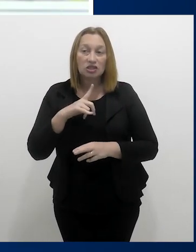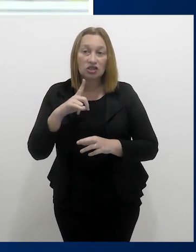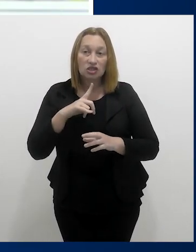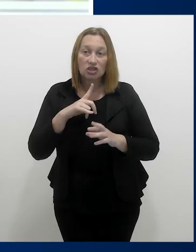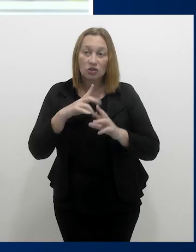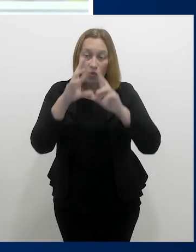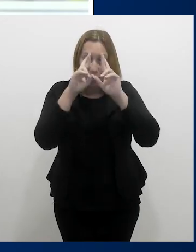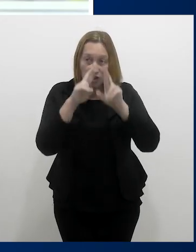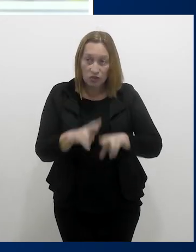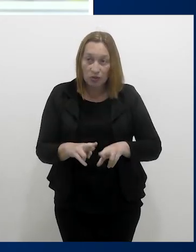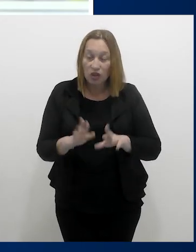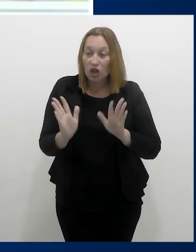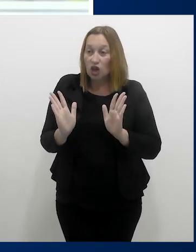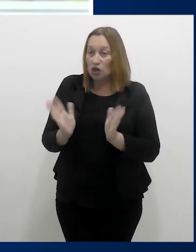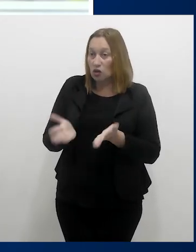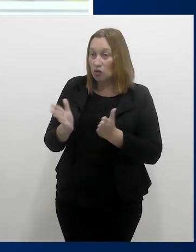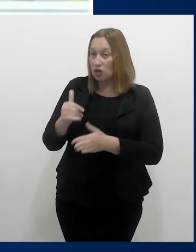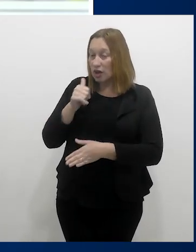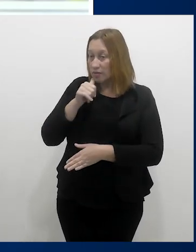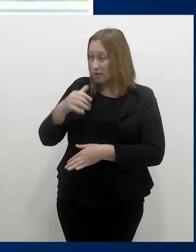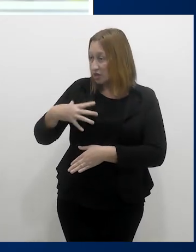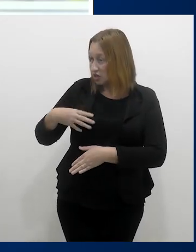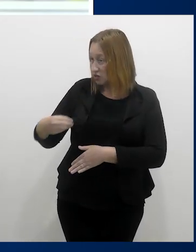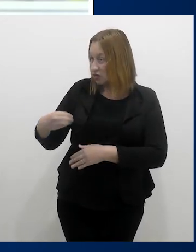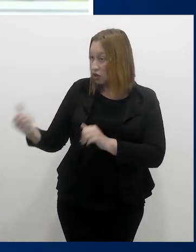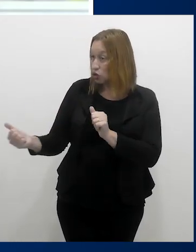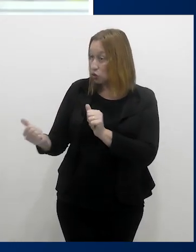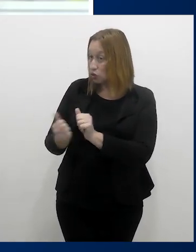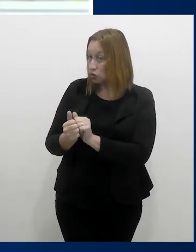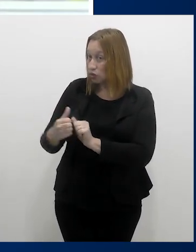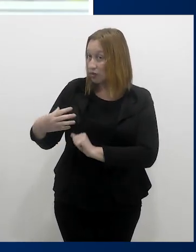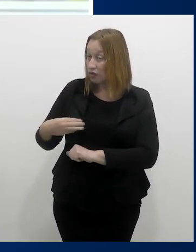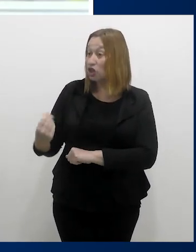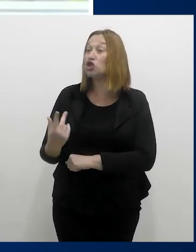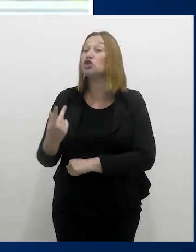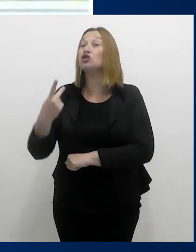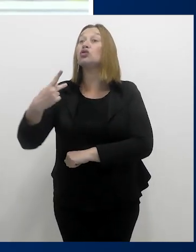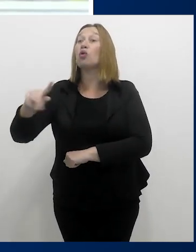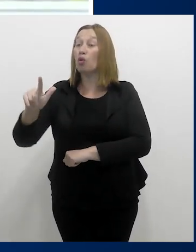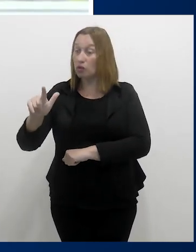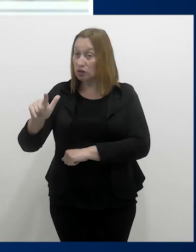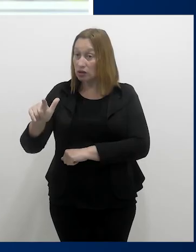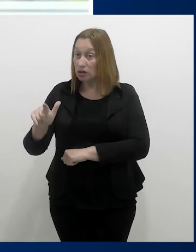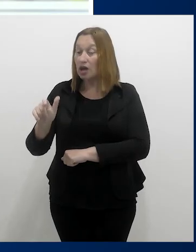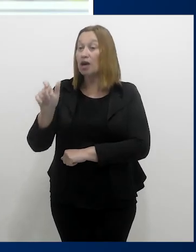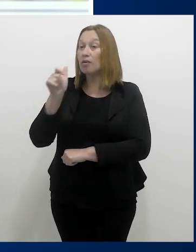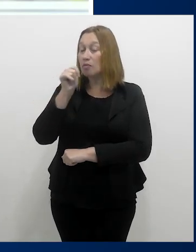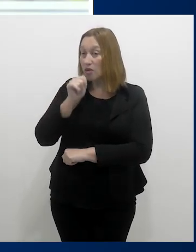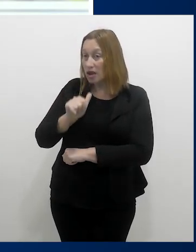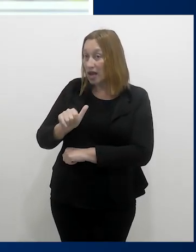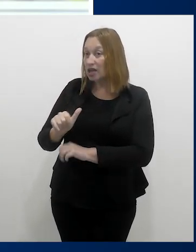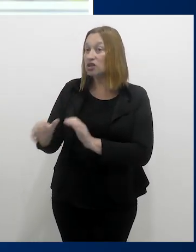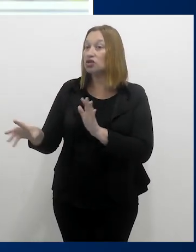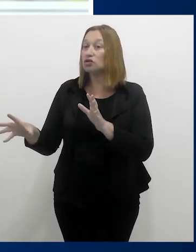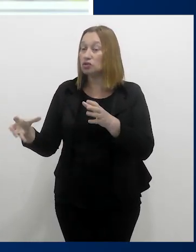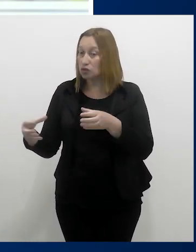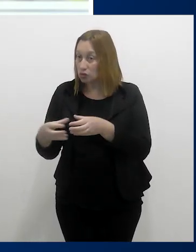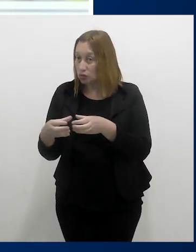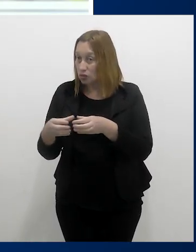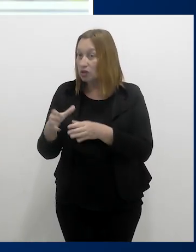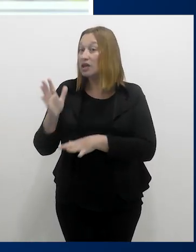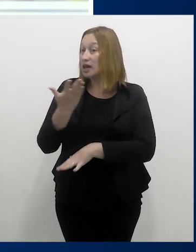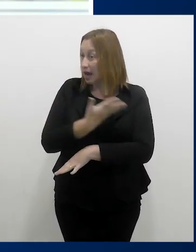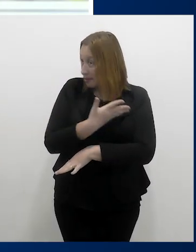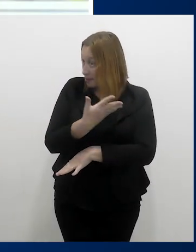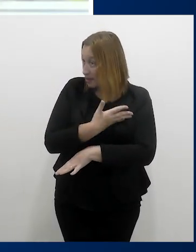nível que hoje as minhas filhas, junto com as filhas de outras mulheres do grupo, que já são